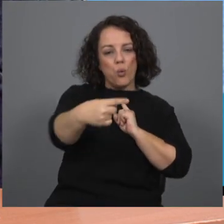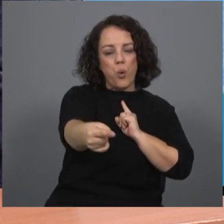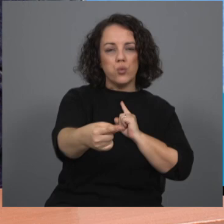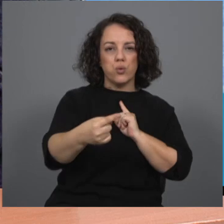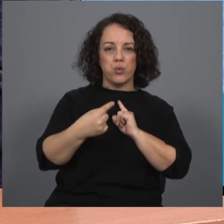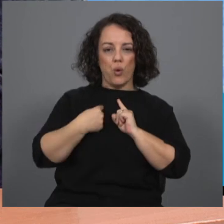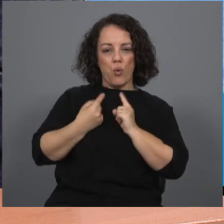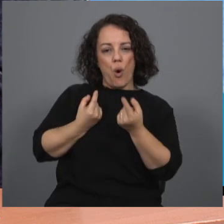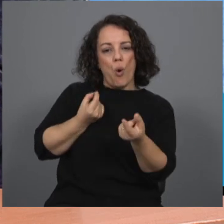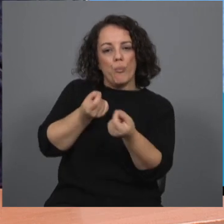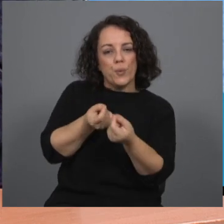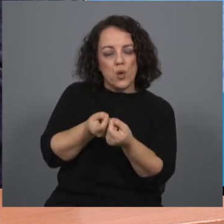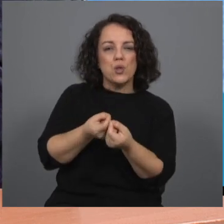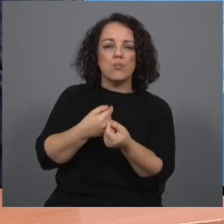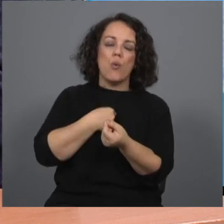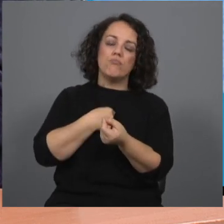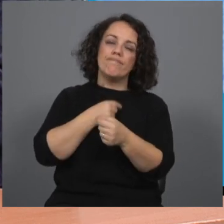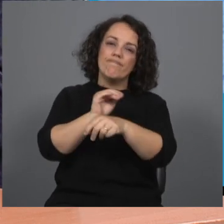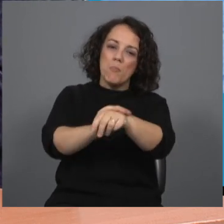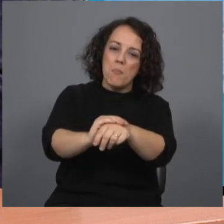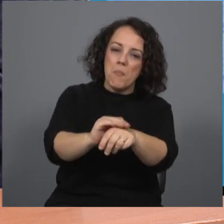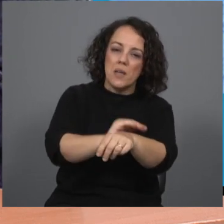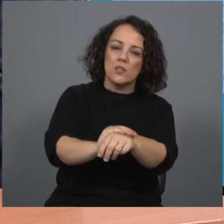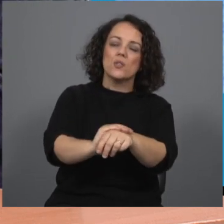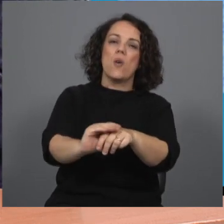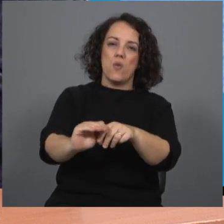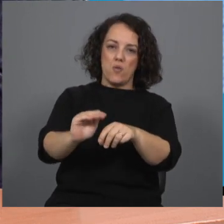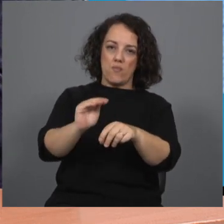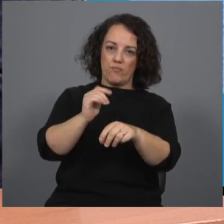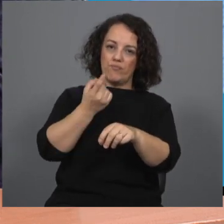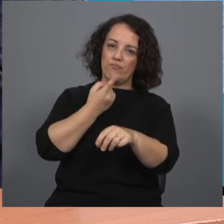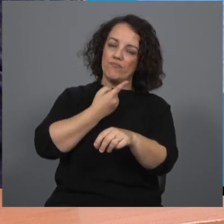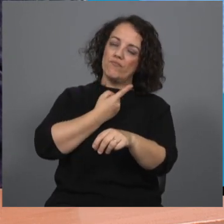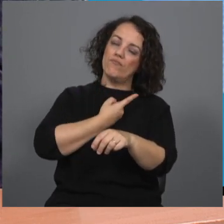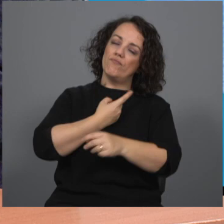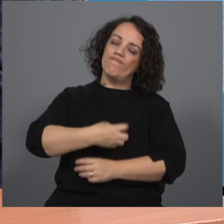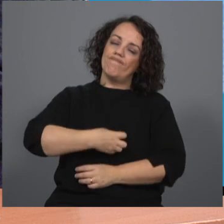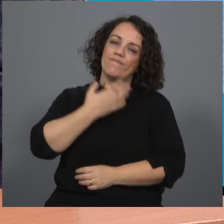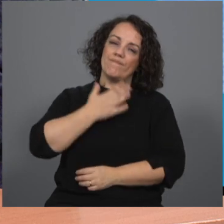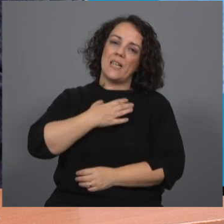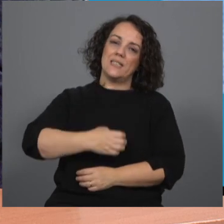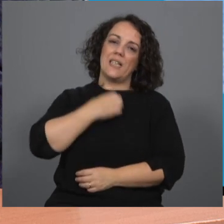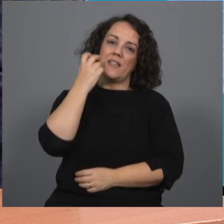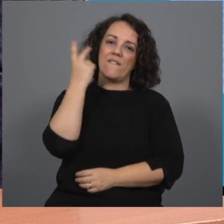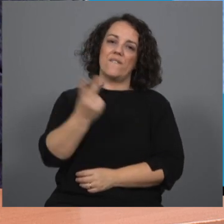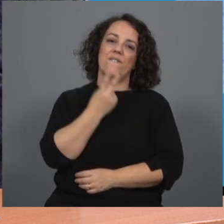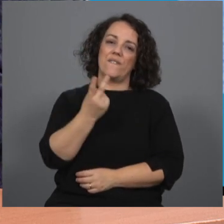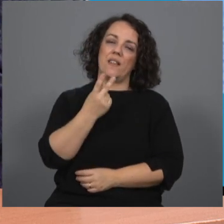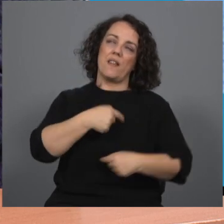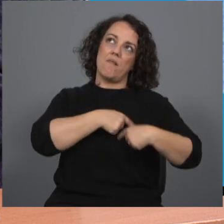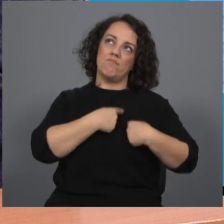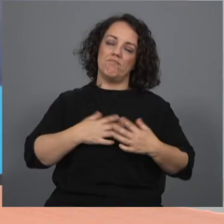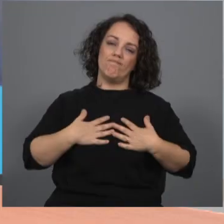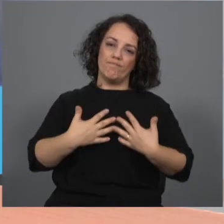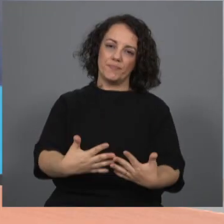na compaixão que eu experimento, encontro certamente o sentido da vida entregue. E toca